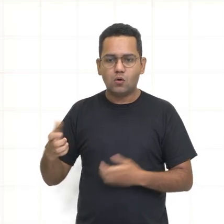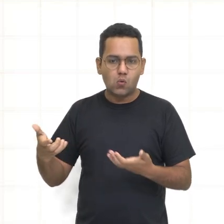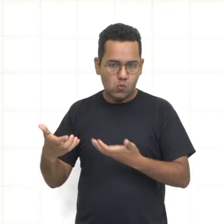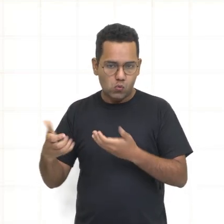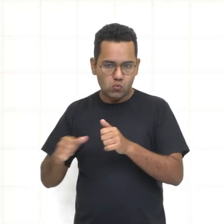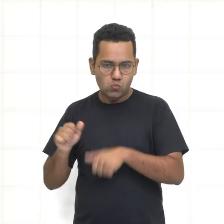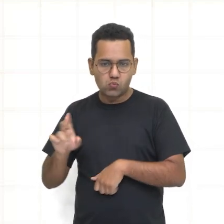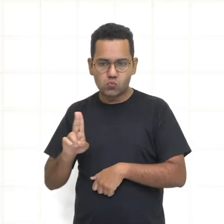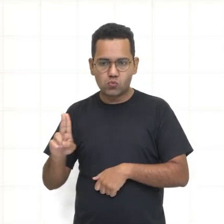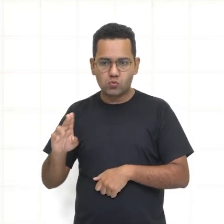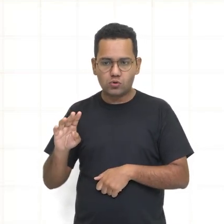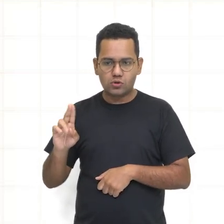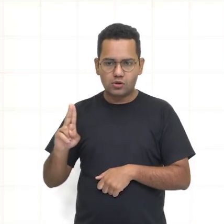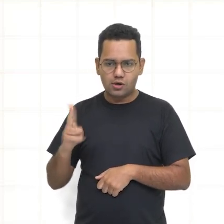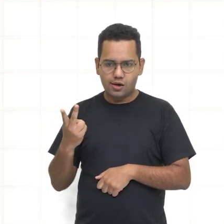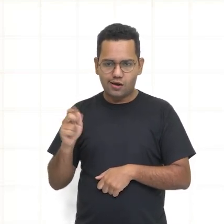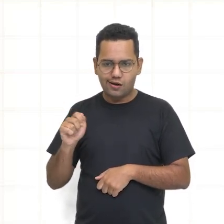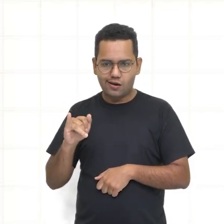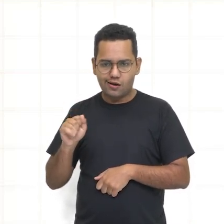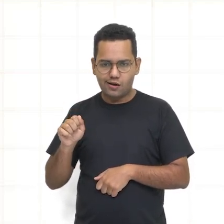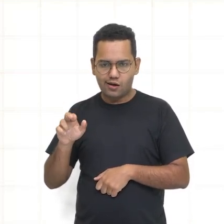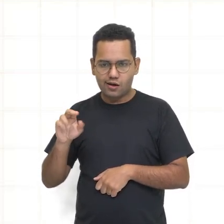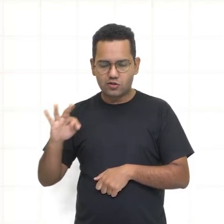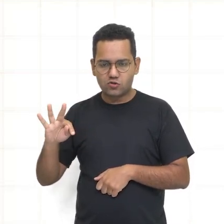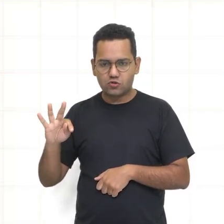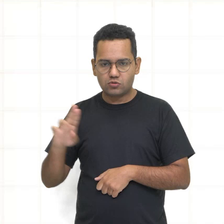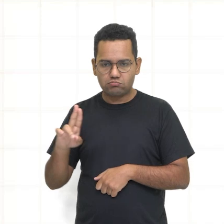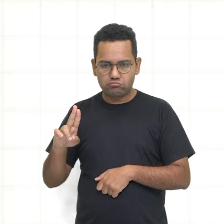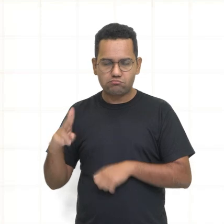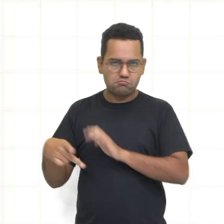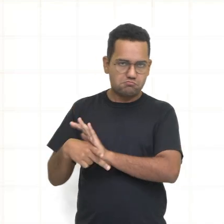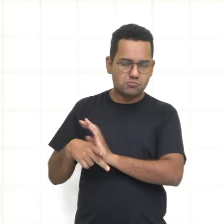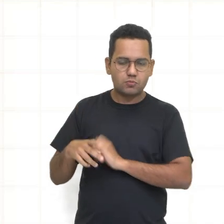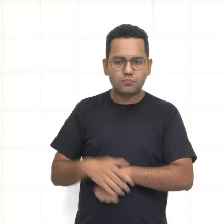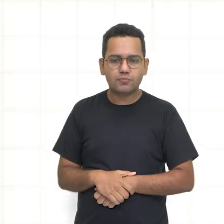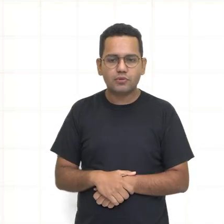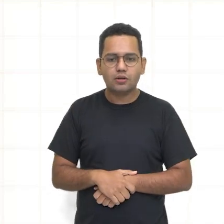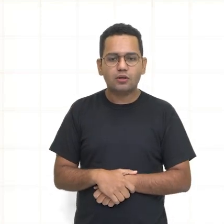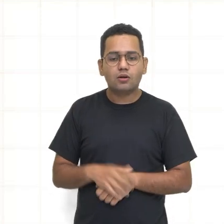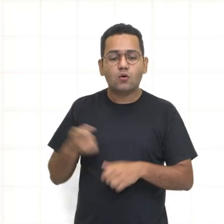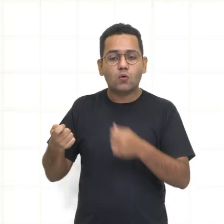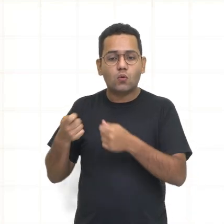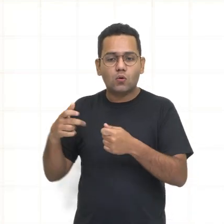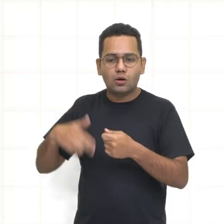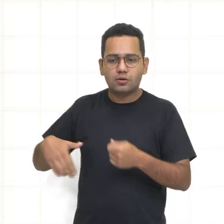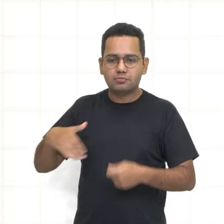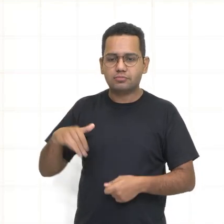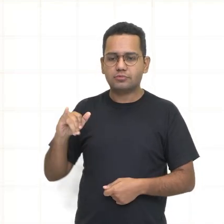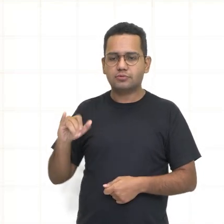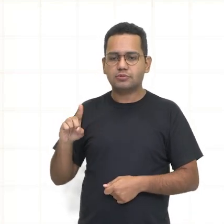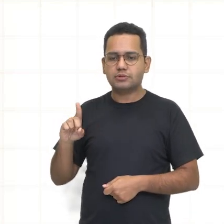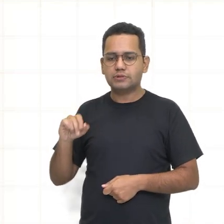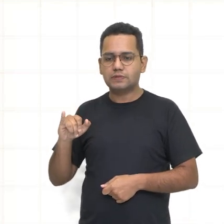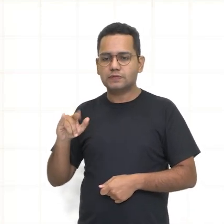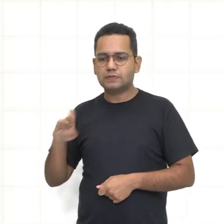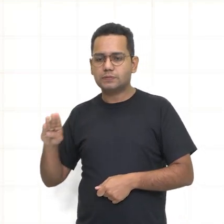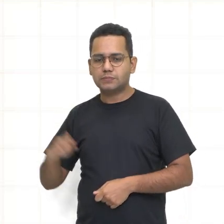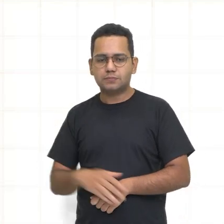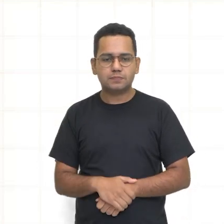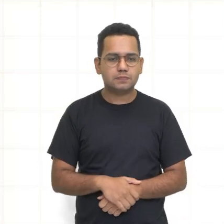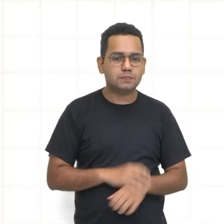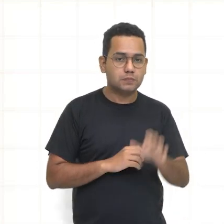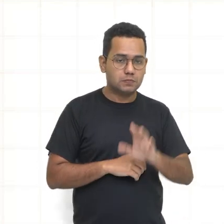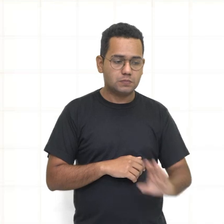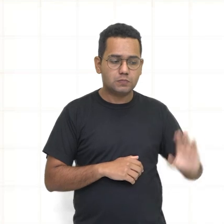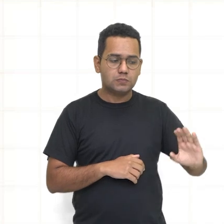agora é conhecida como Hayat Tahrir al-Sham, que controlam partes da província do Idlib. E também a